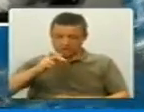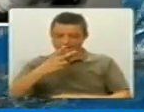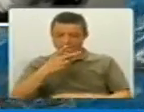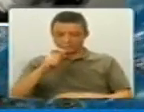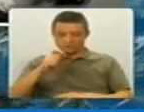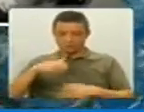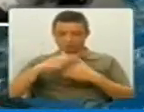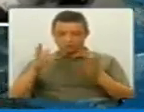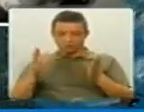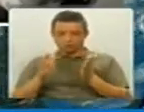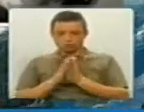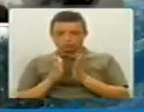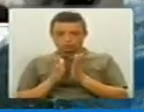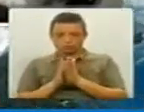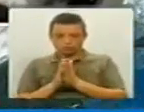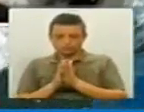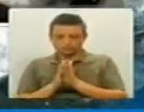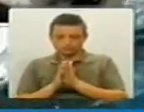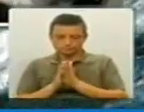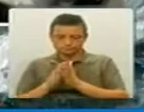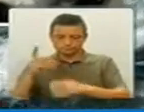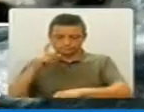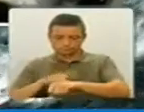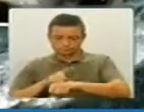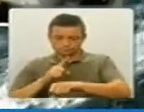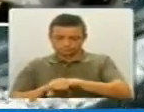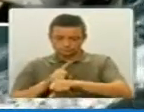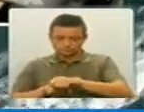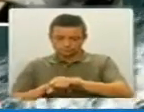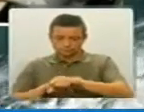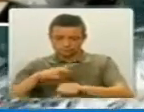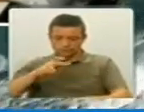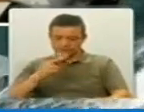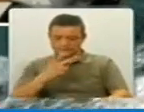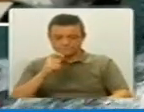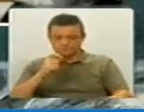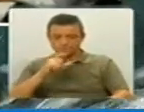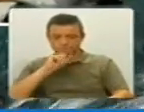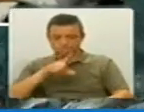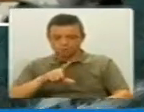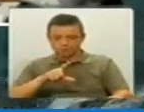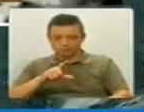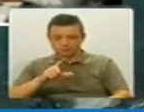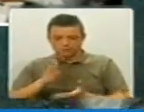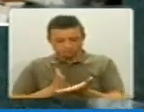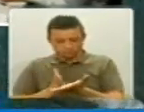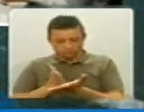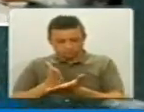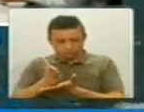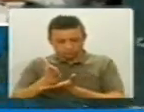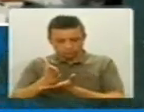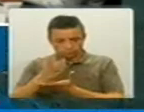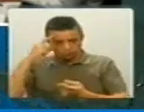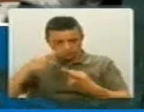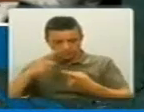simular todos os tipos de contratempos, digamos assim, que uma nave pode encontrar ao longo da sua missão.